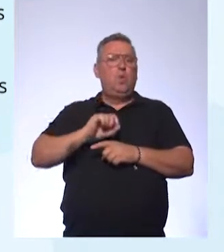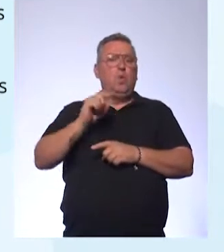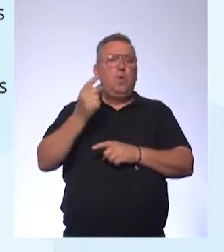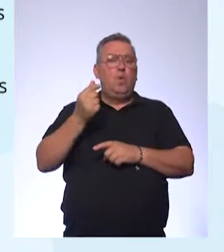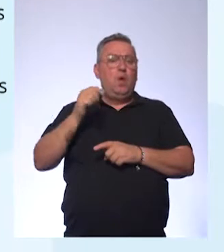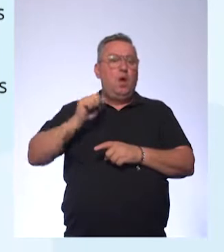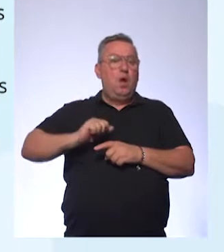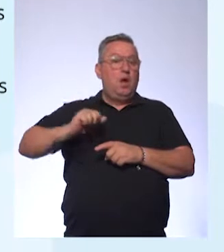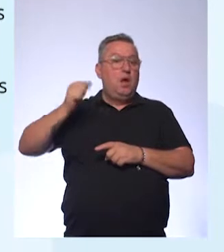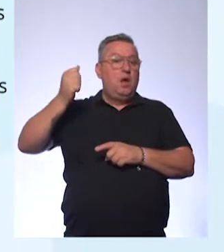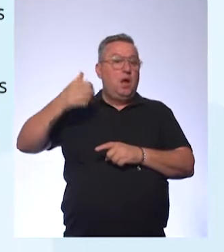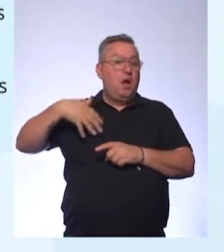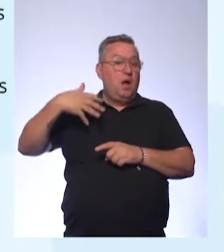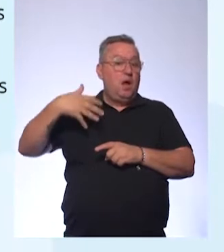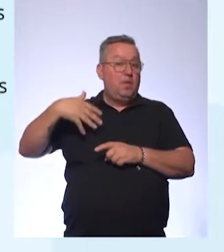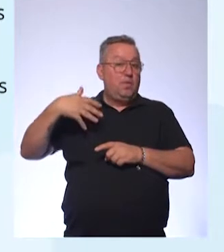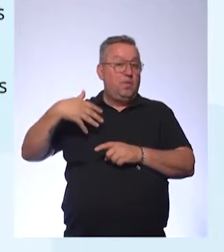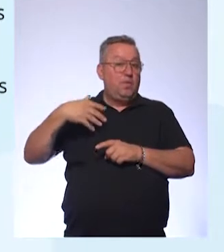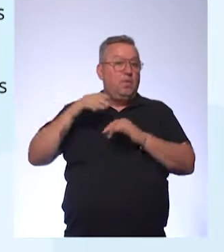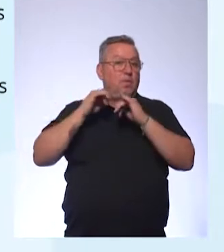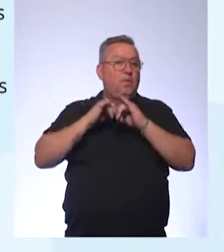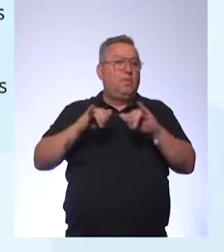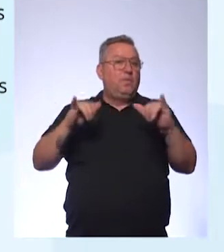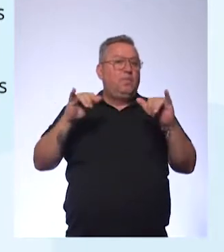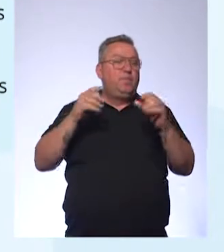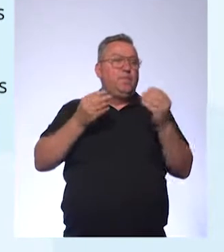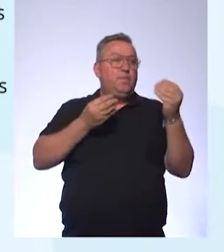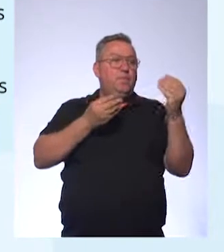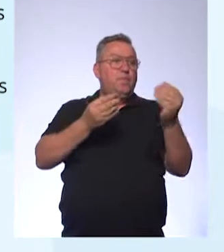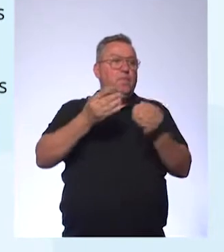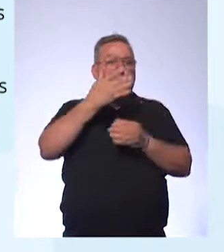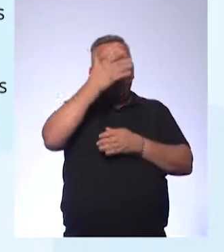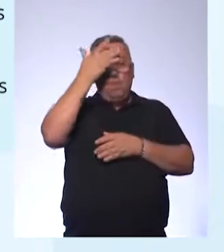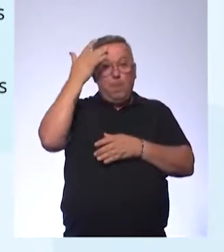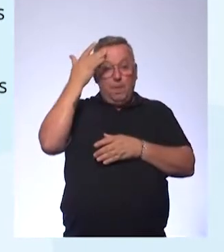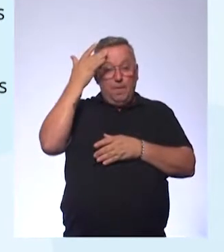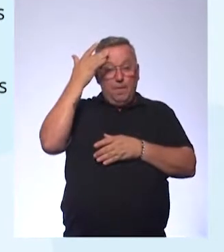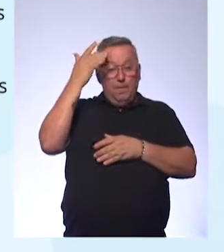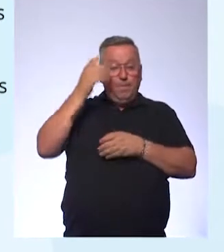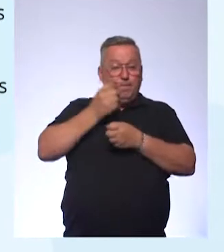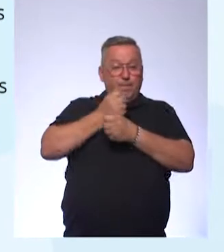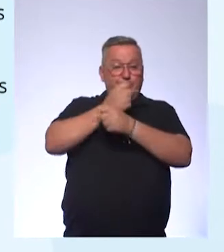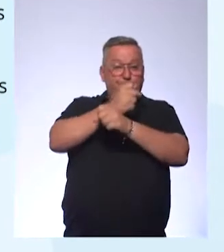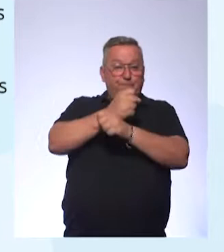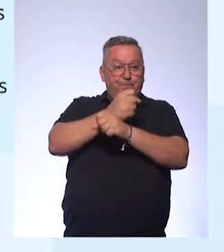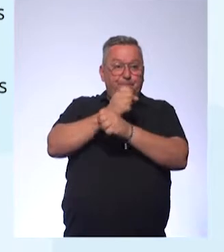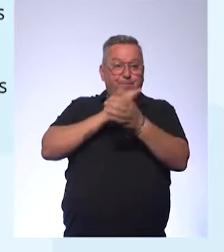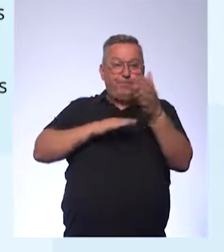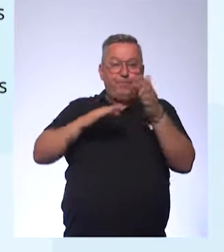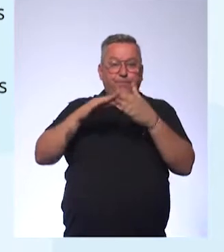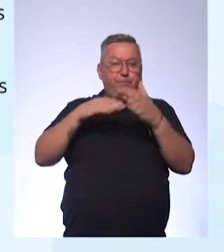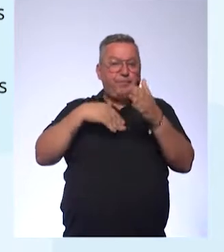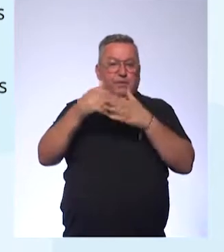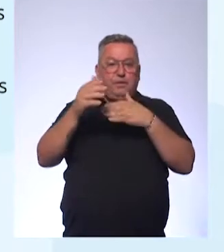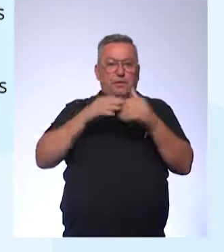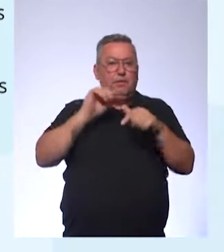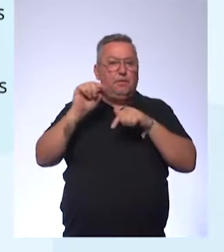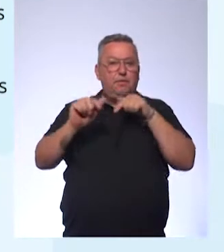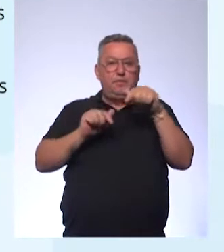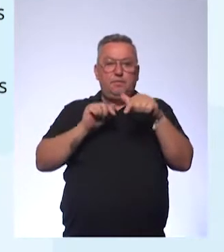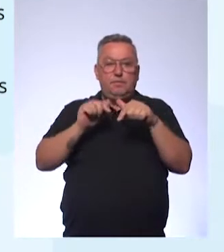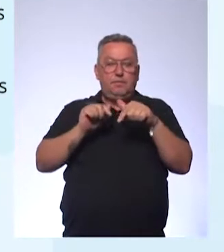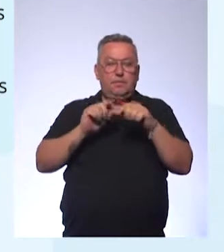valor alto. Nos anúncios eram oferecidas pessoas escravizadas para todo e qualquer tipo de